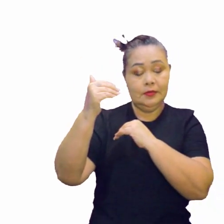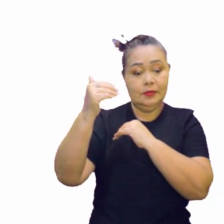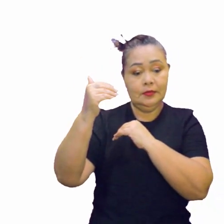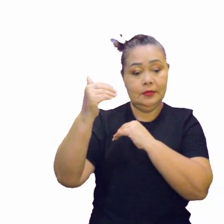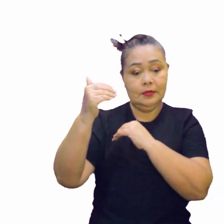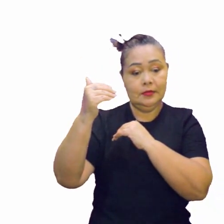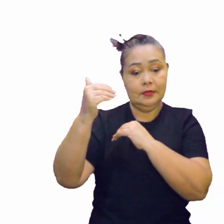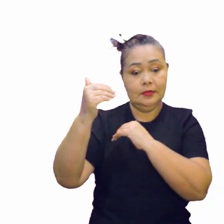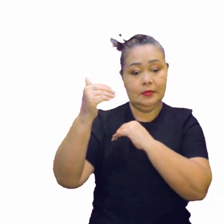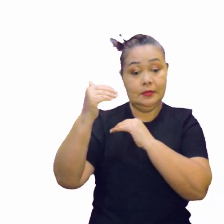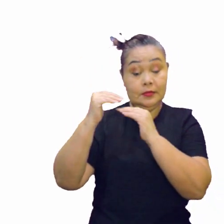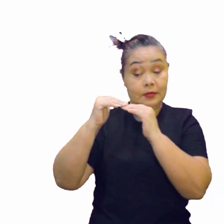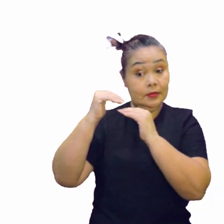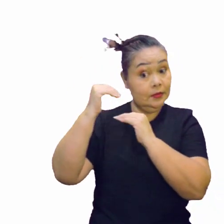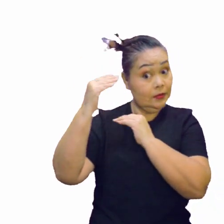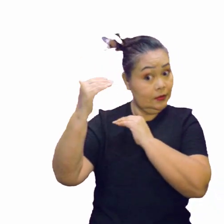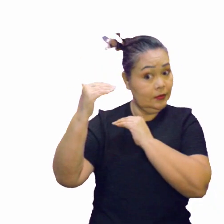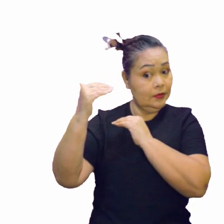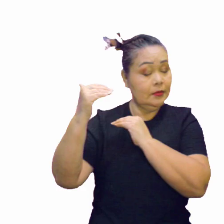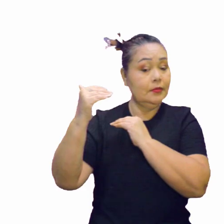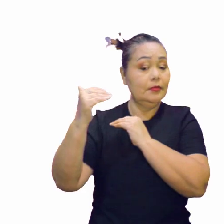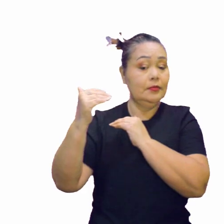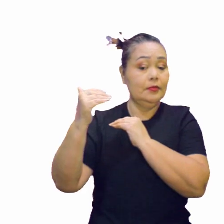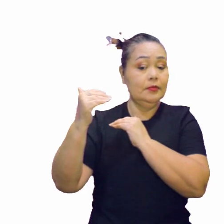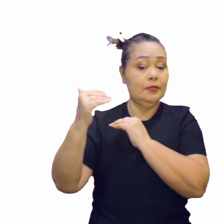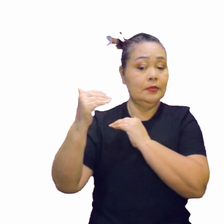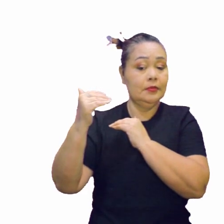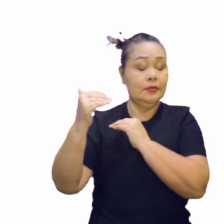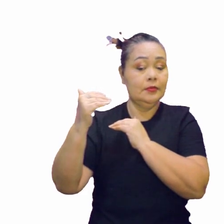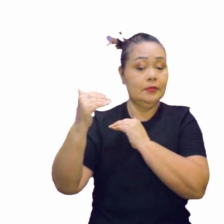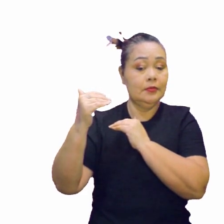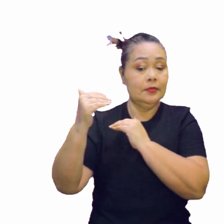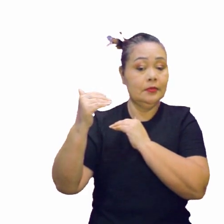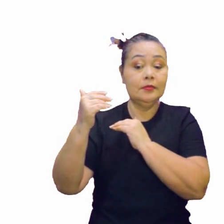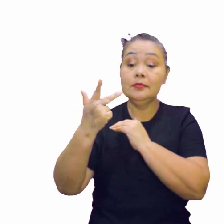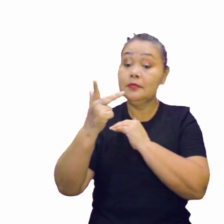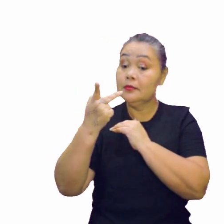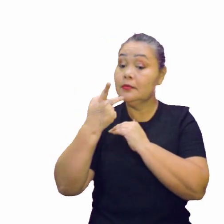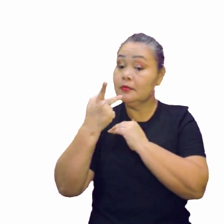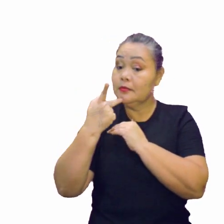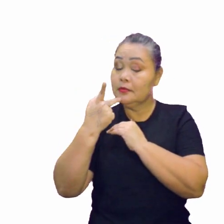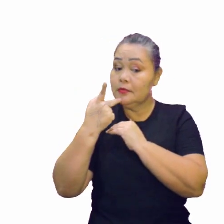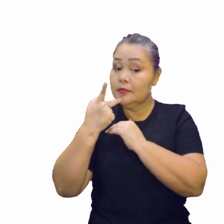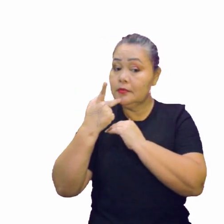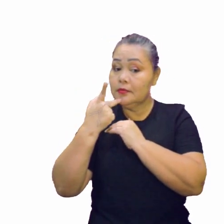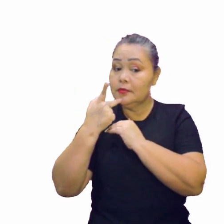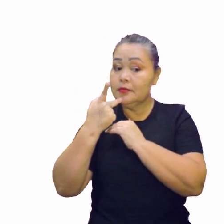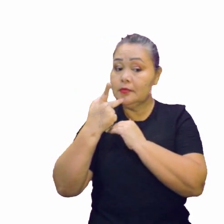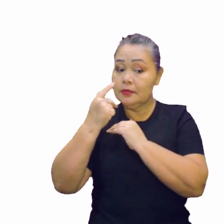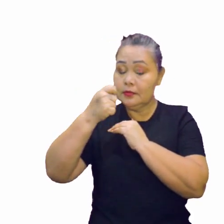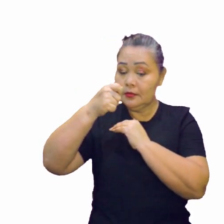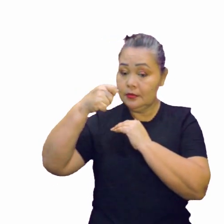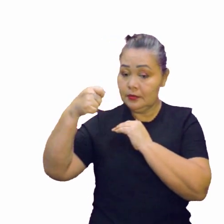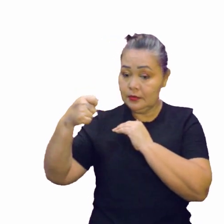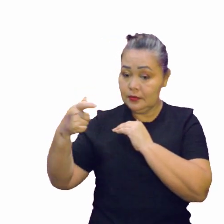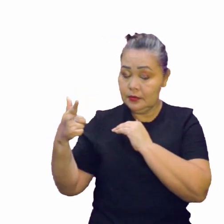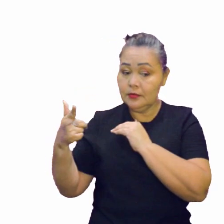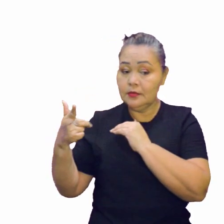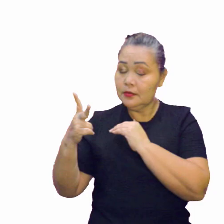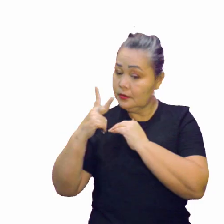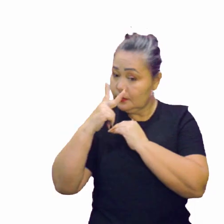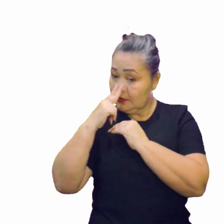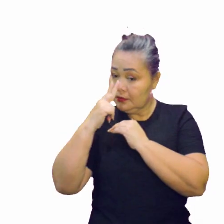Calma aí que eu estou fazendo aqui, que uma coisa é falar e riscar ao mesmo tempo. Gente, isso parece que não, mas